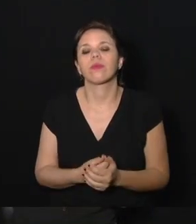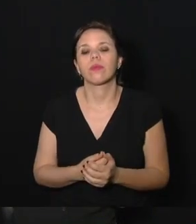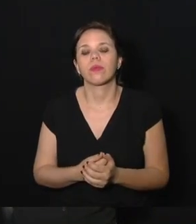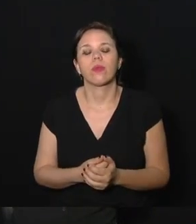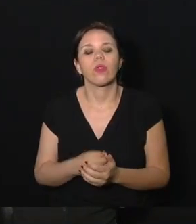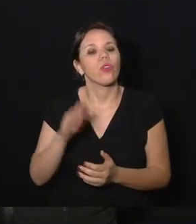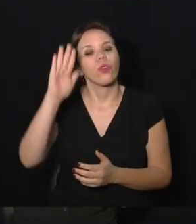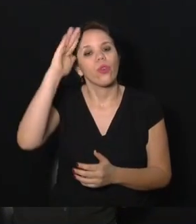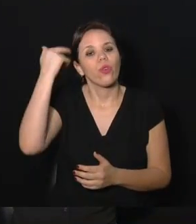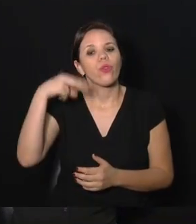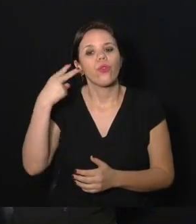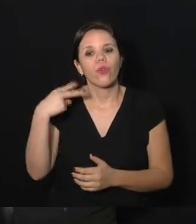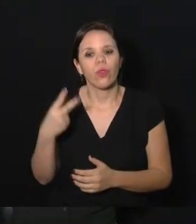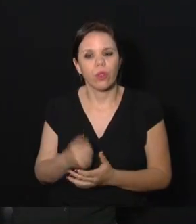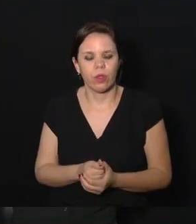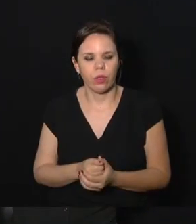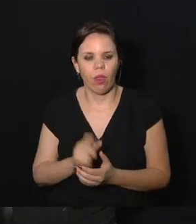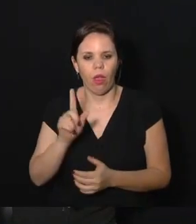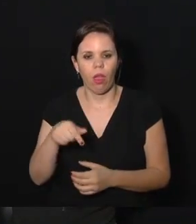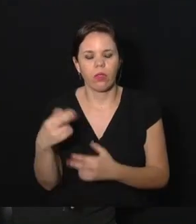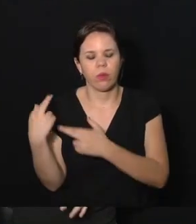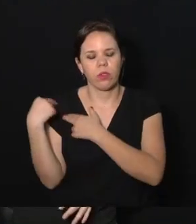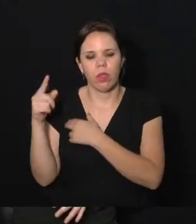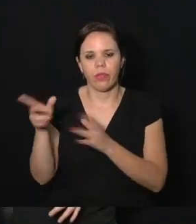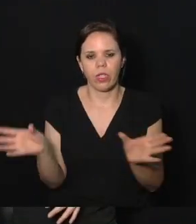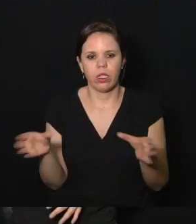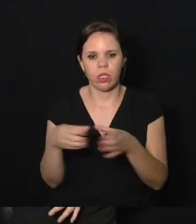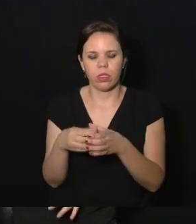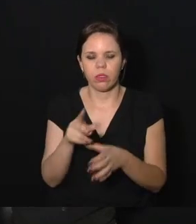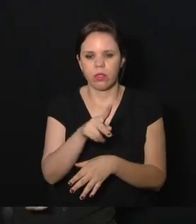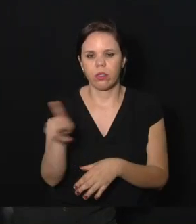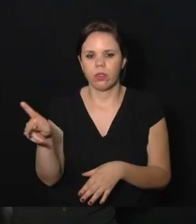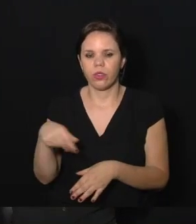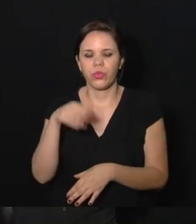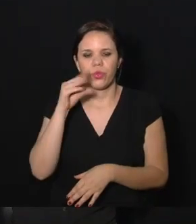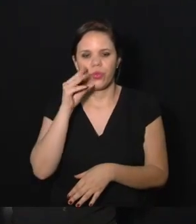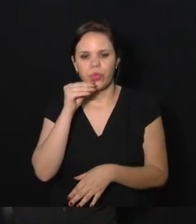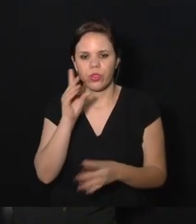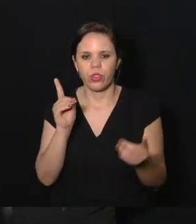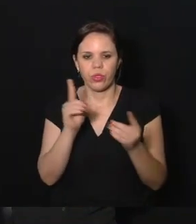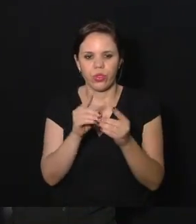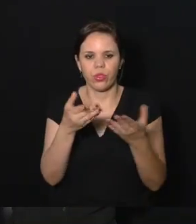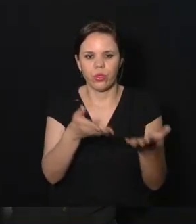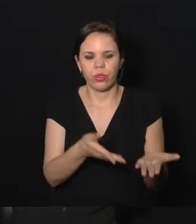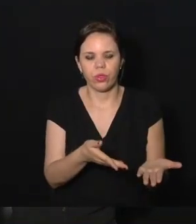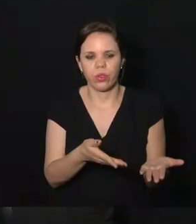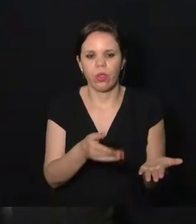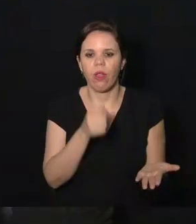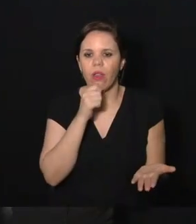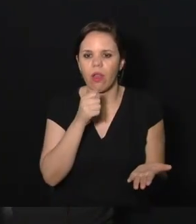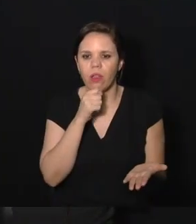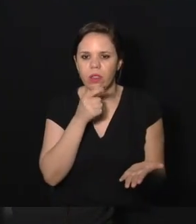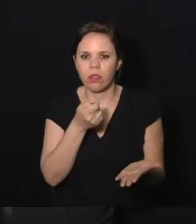vereador Pedro Tourinho, que preside a comissão, os funcionários que prestam o serviço estão cumprindo aviso prévio por causa